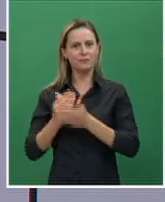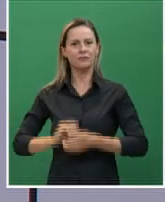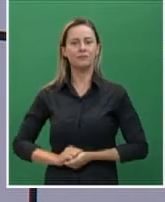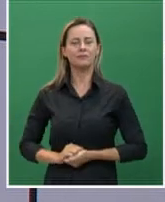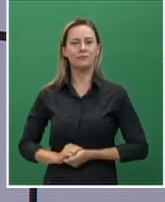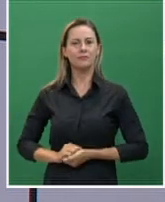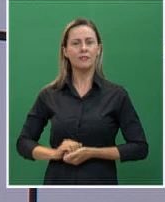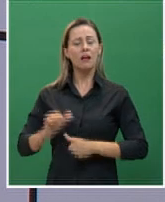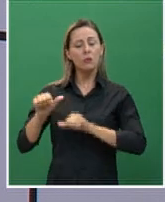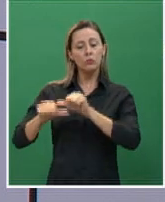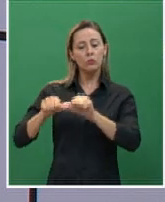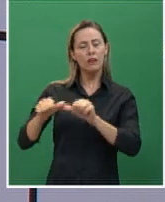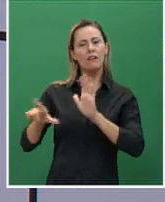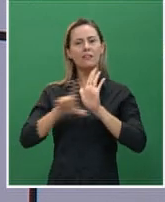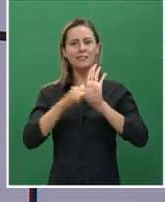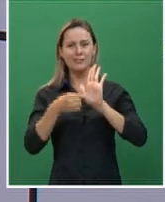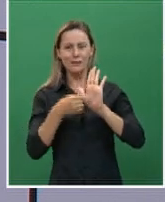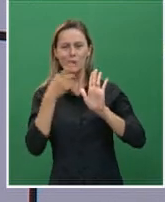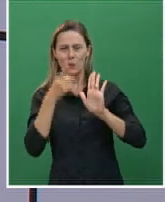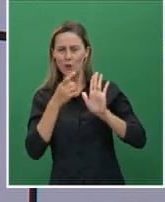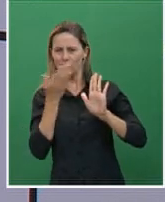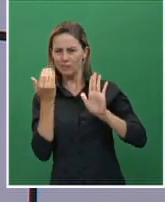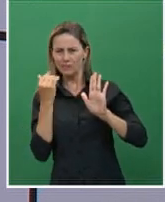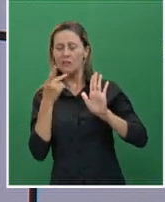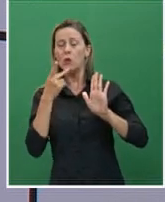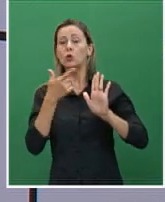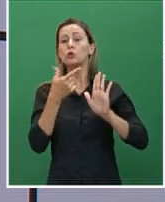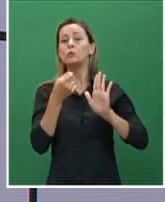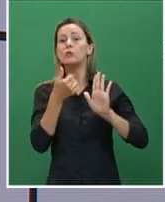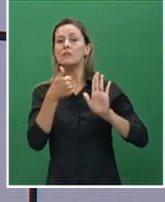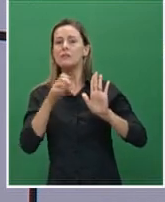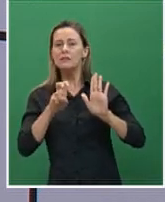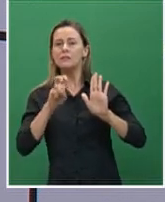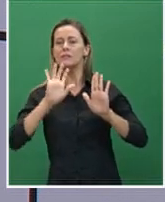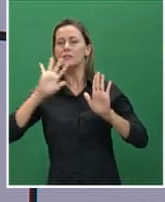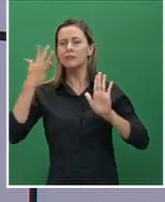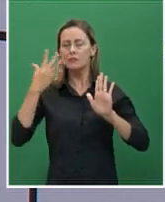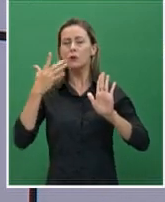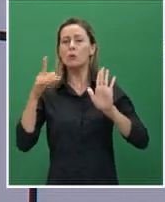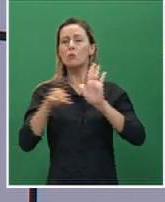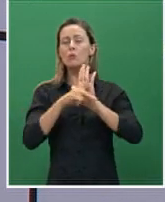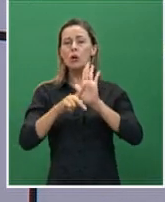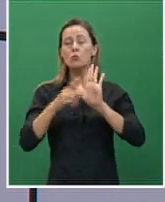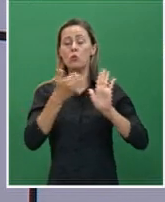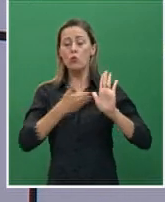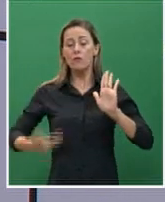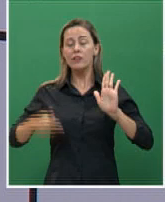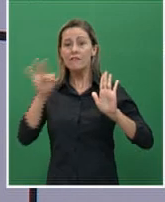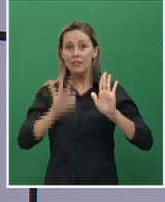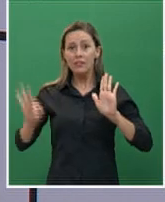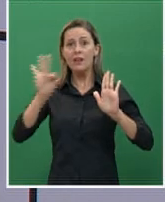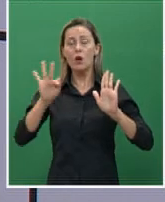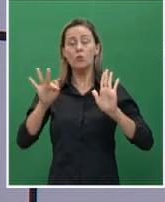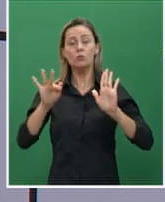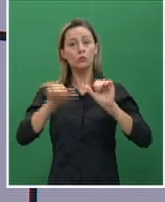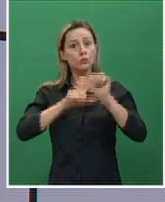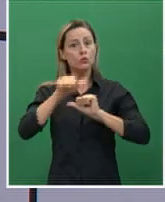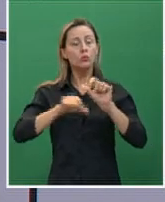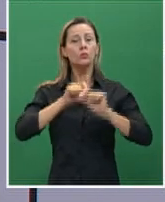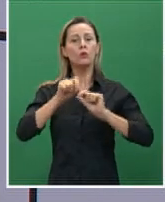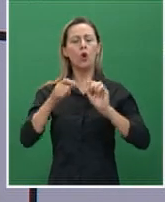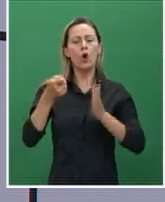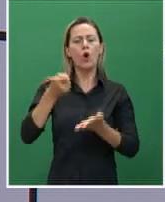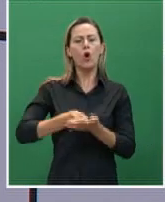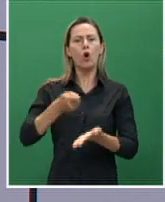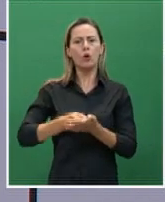que o candidato fala da legislação ela aconteceu em 2015 através de uma alteração do governo federal que tornou obrigatória